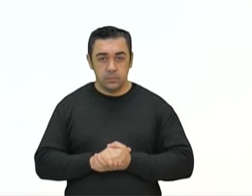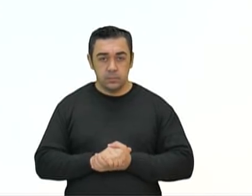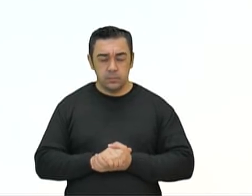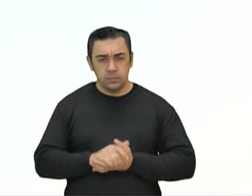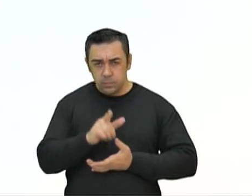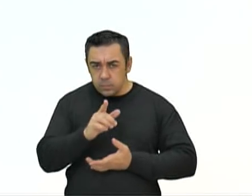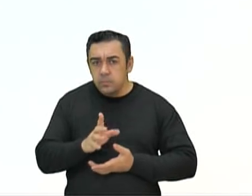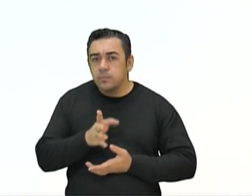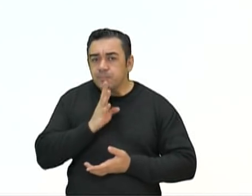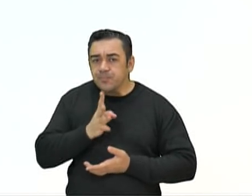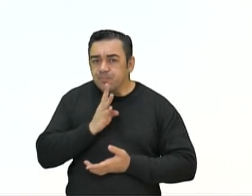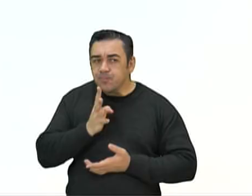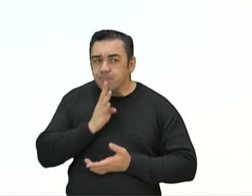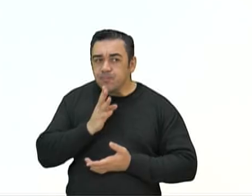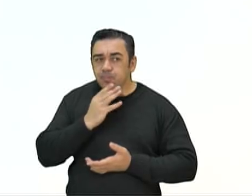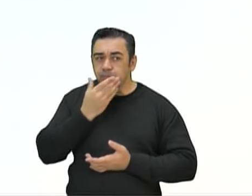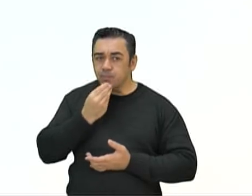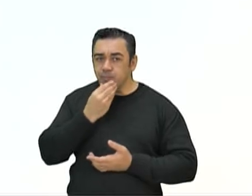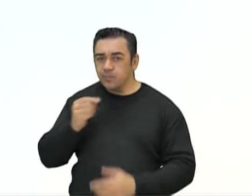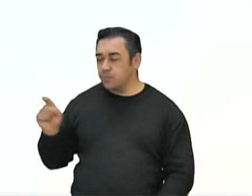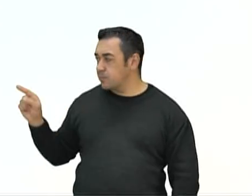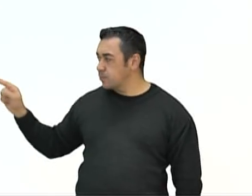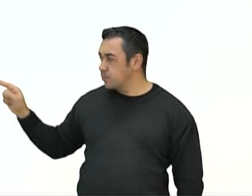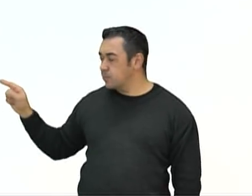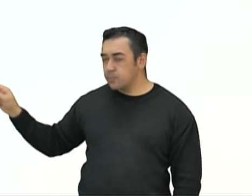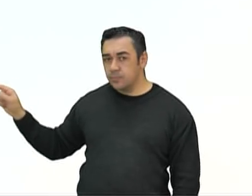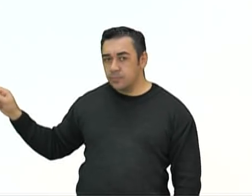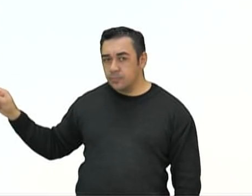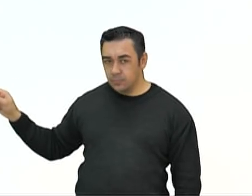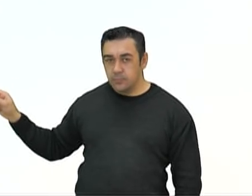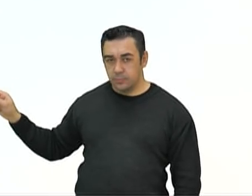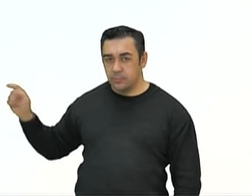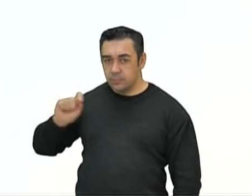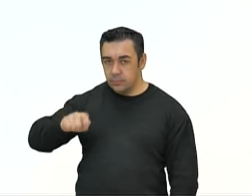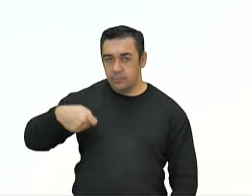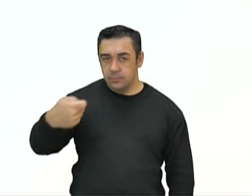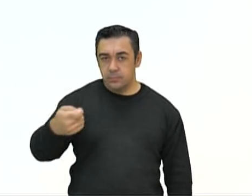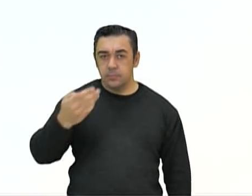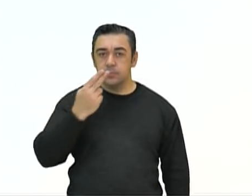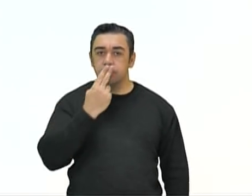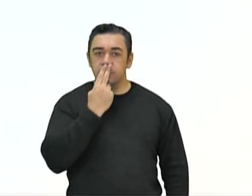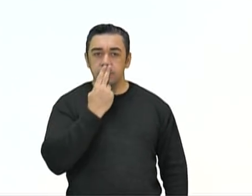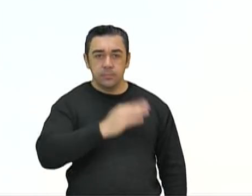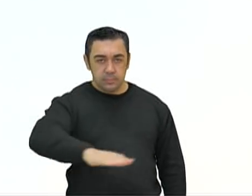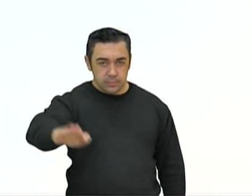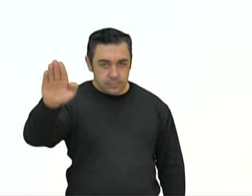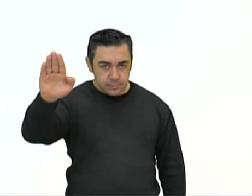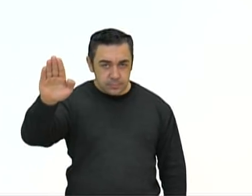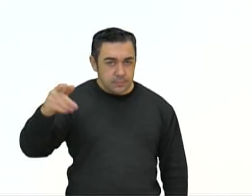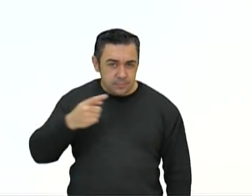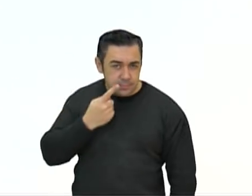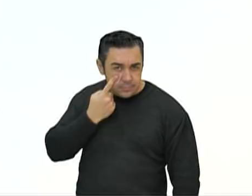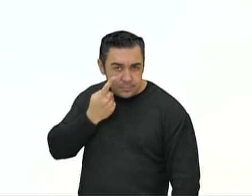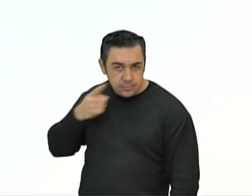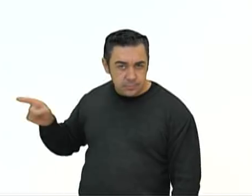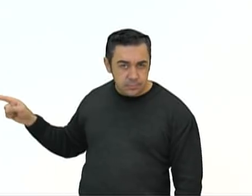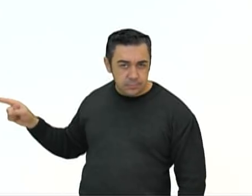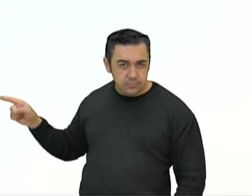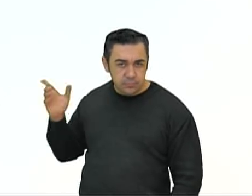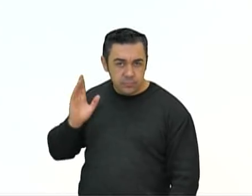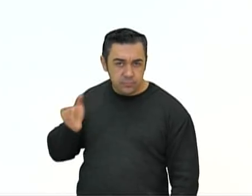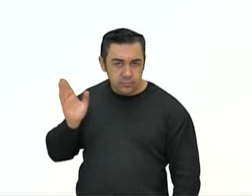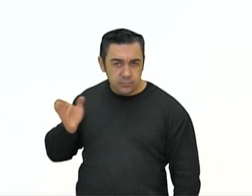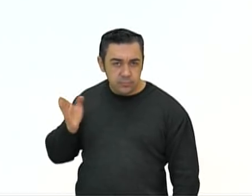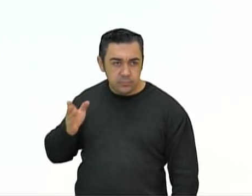Você conhece esse homem abaixo aí do seu lado esquerdo na TV? Já viu ele em algum lugar? Aqui